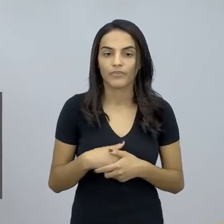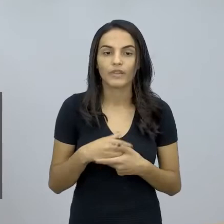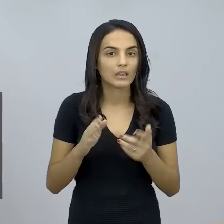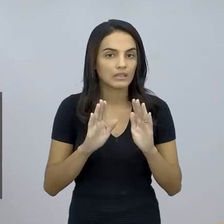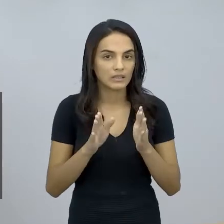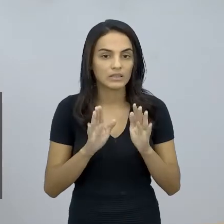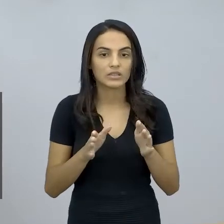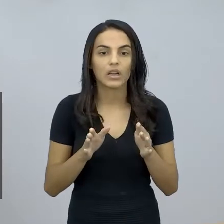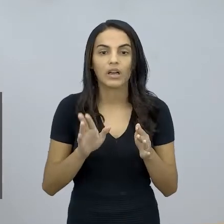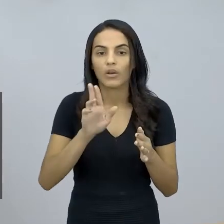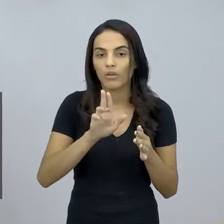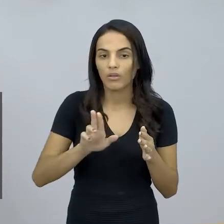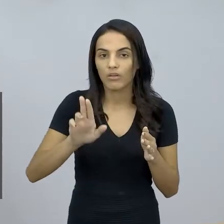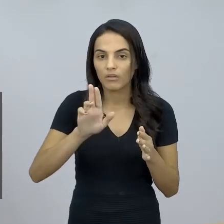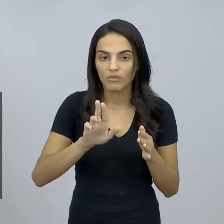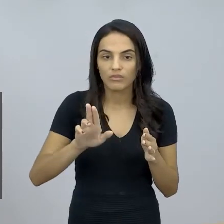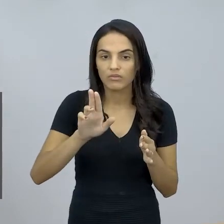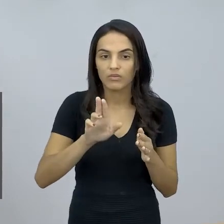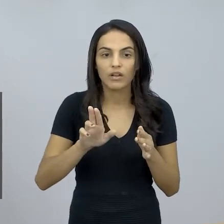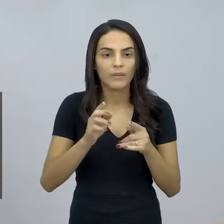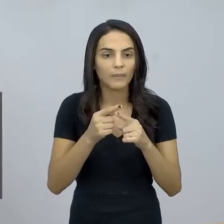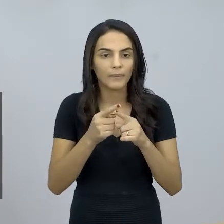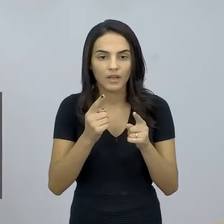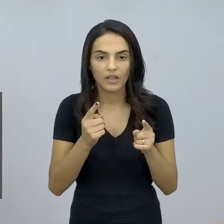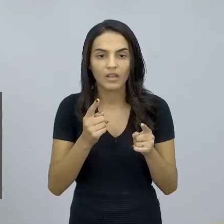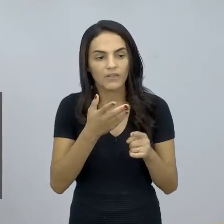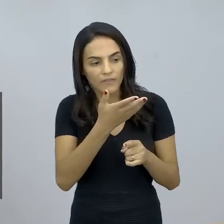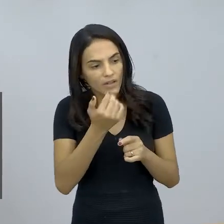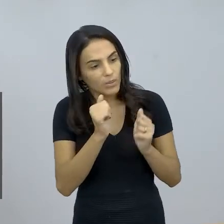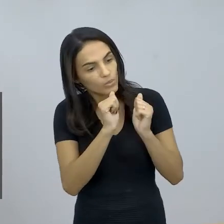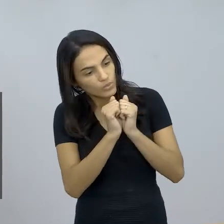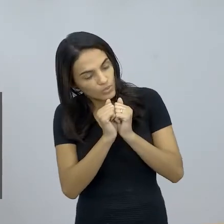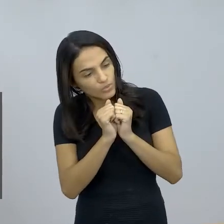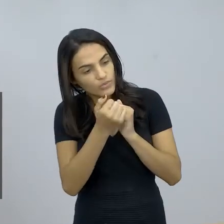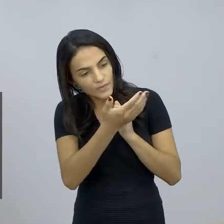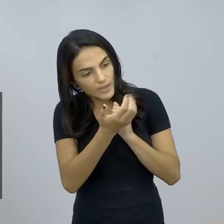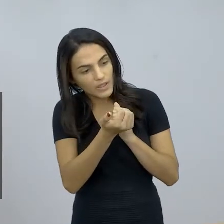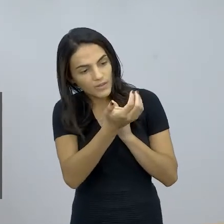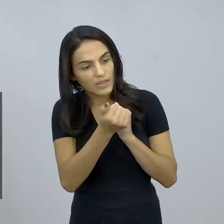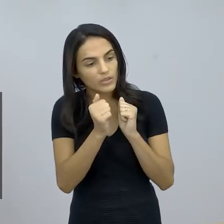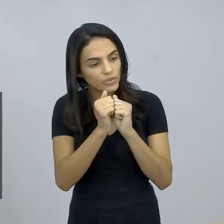usa bengala, então eles são mais independentes, mas cara, vamos lá junto.